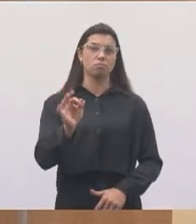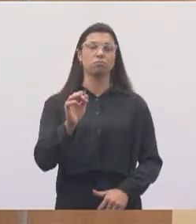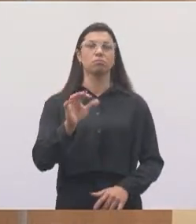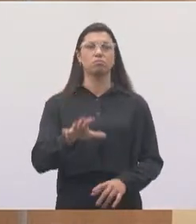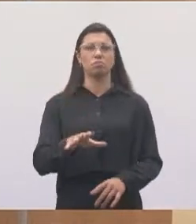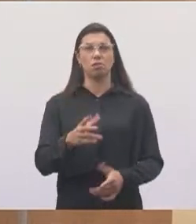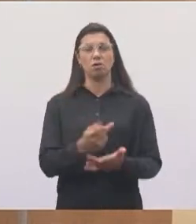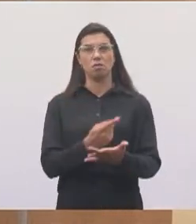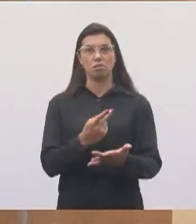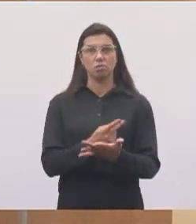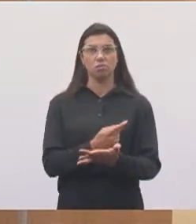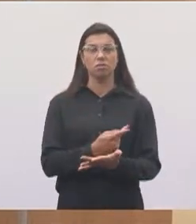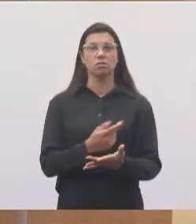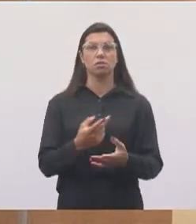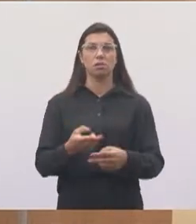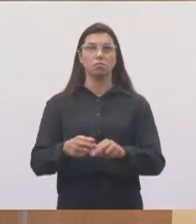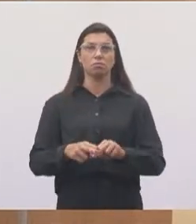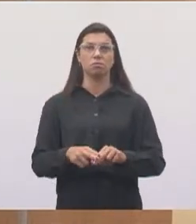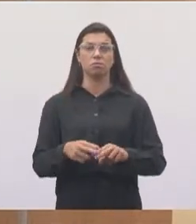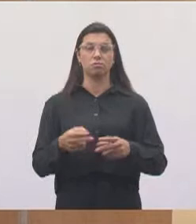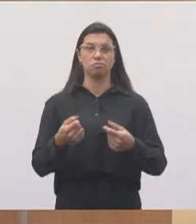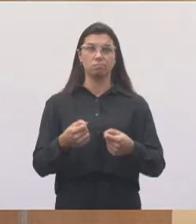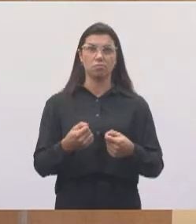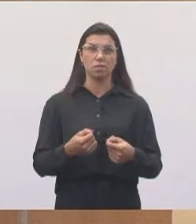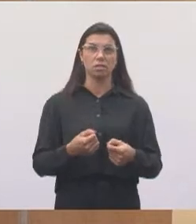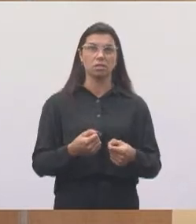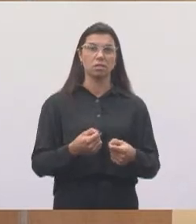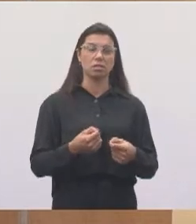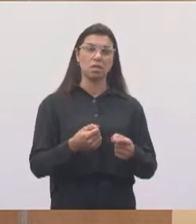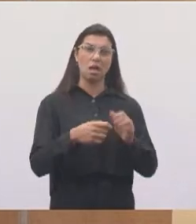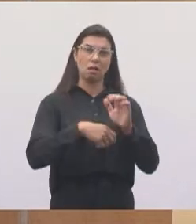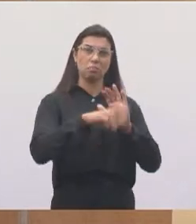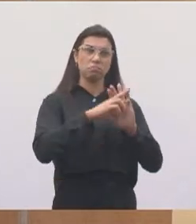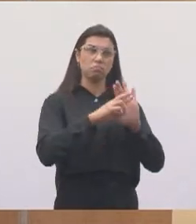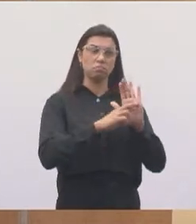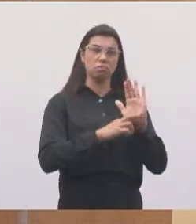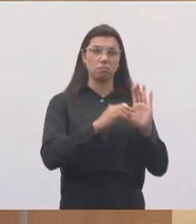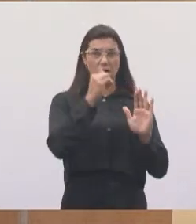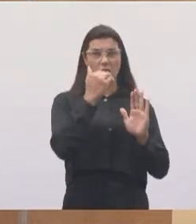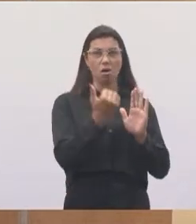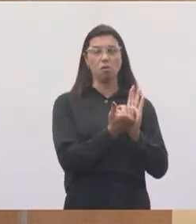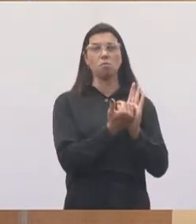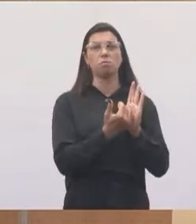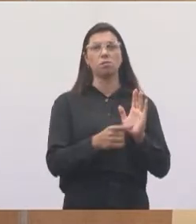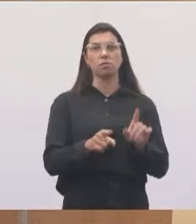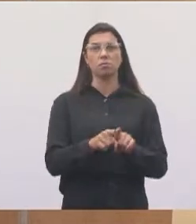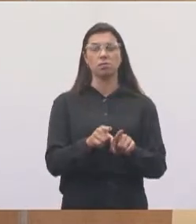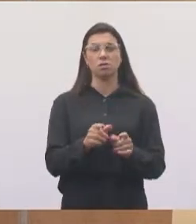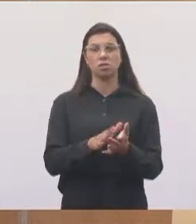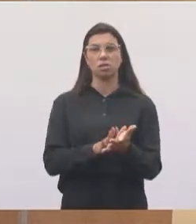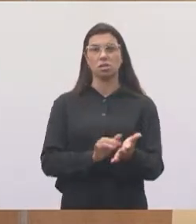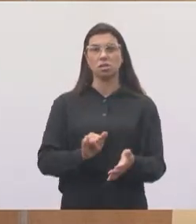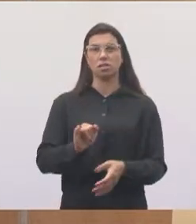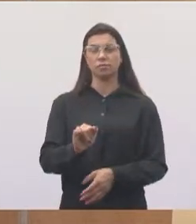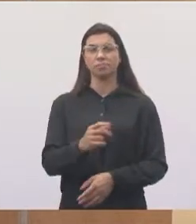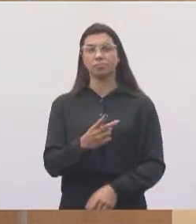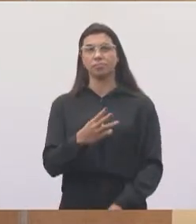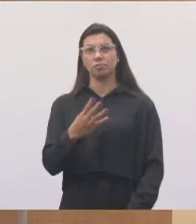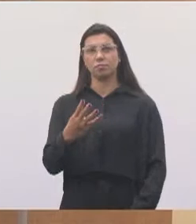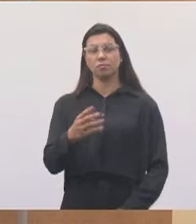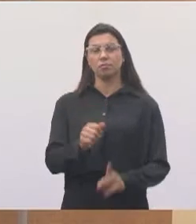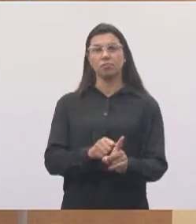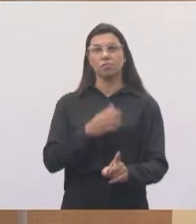penalizações decorrentes da inobservância de regulamentação estabelecido. Jacareí, 24 de agosto de